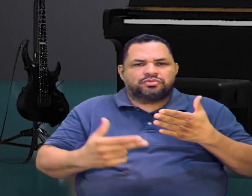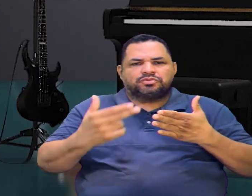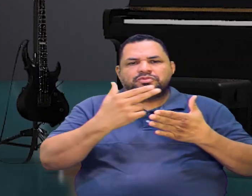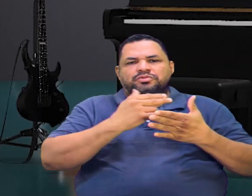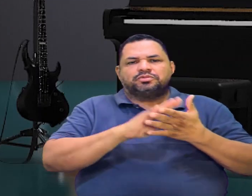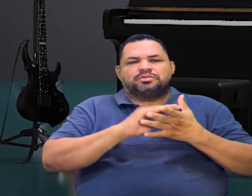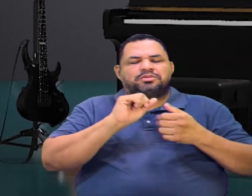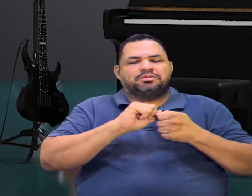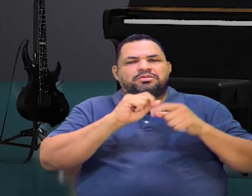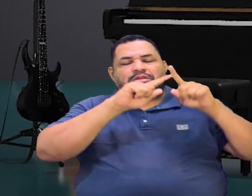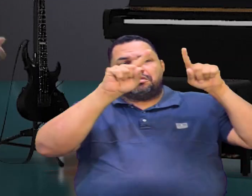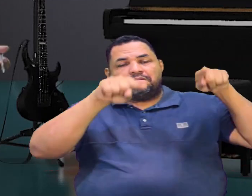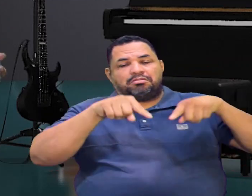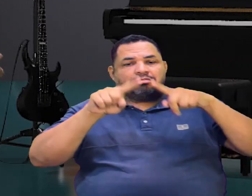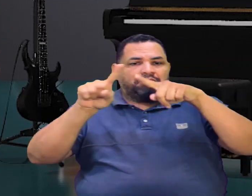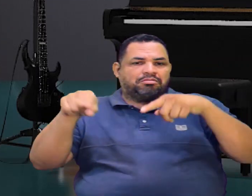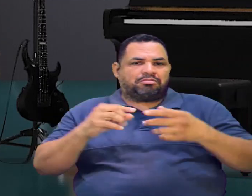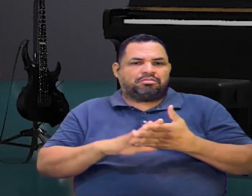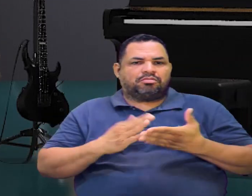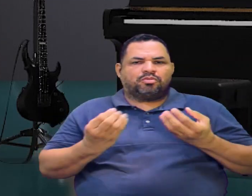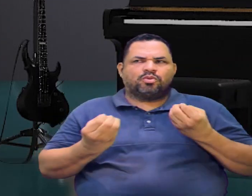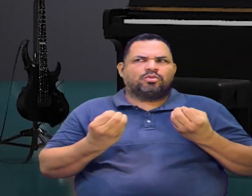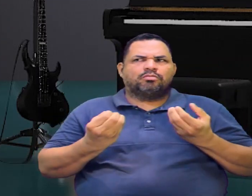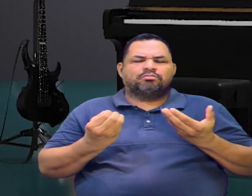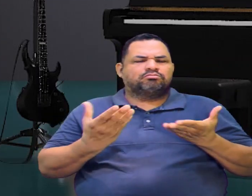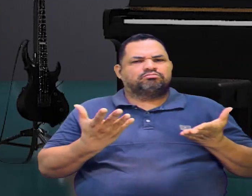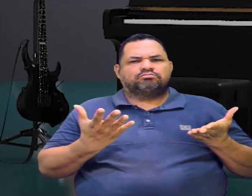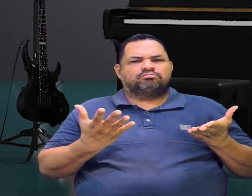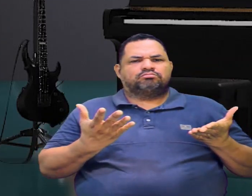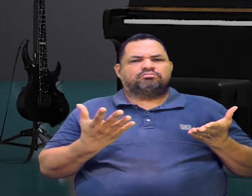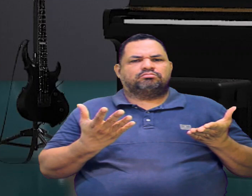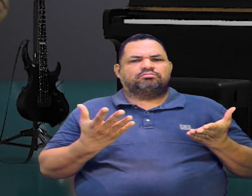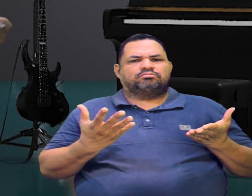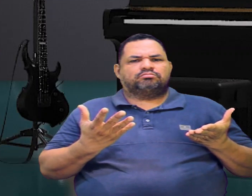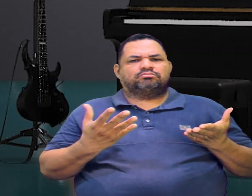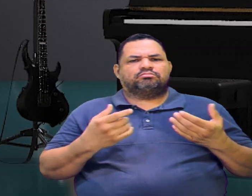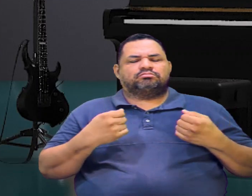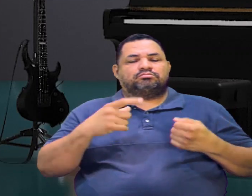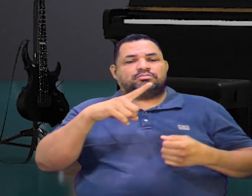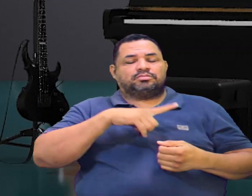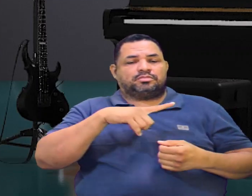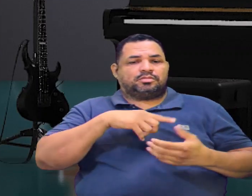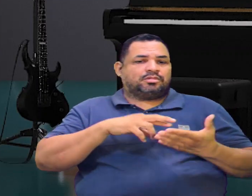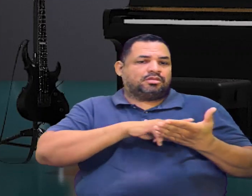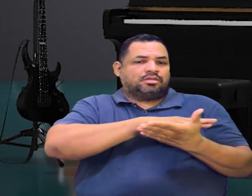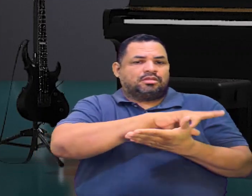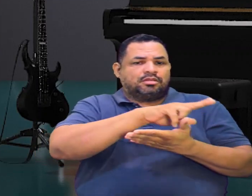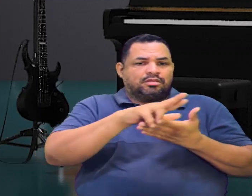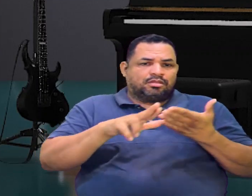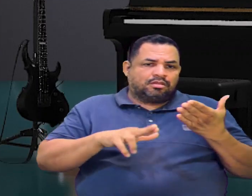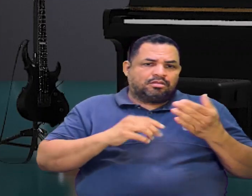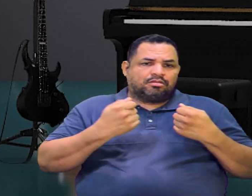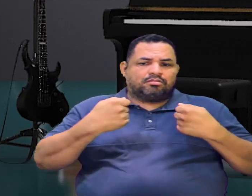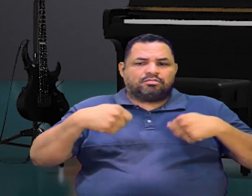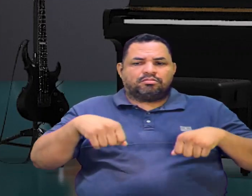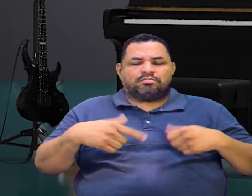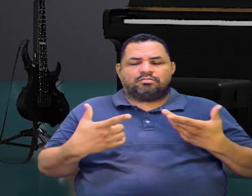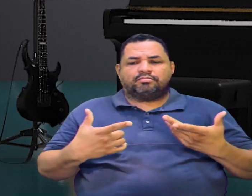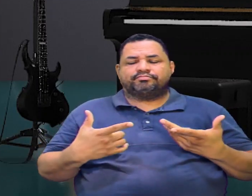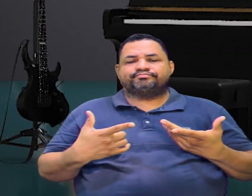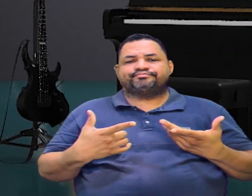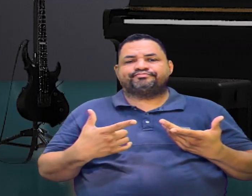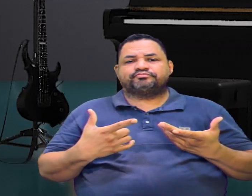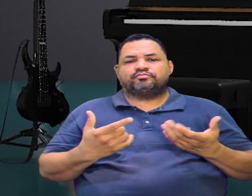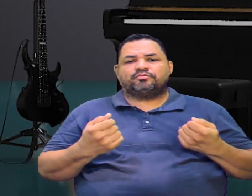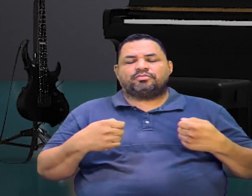consigo mais fazer quadros, nem expor. Como não? Né? Existem várias possibilidades